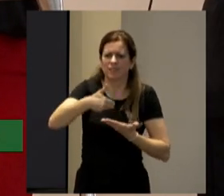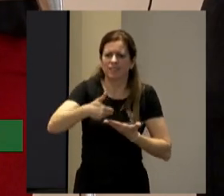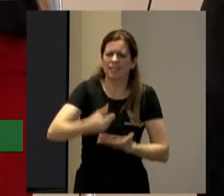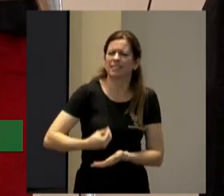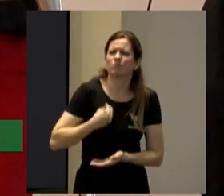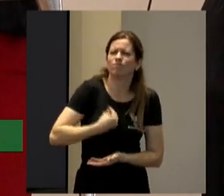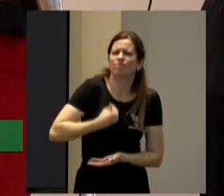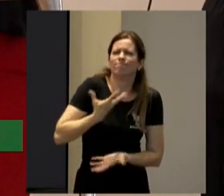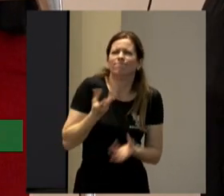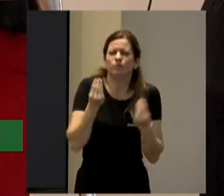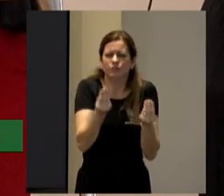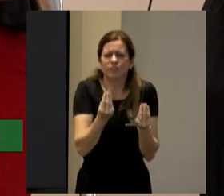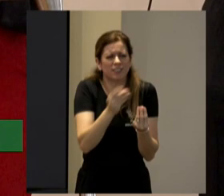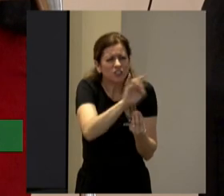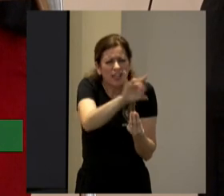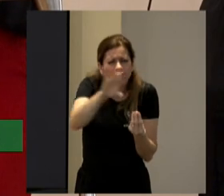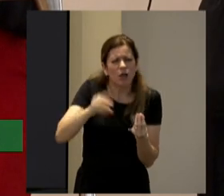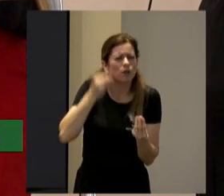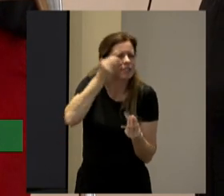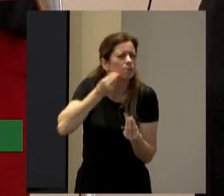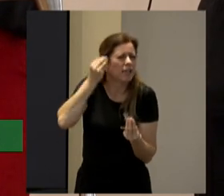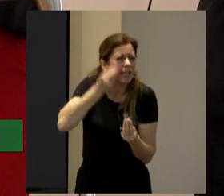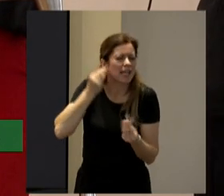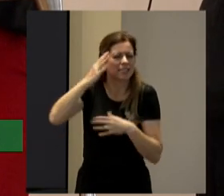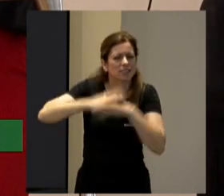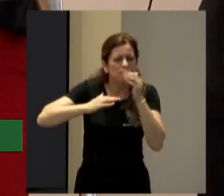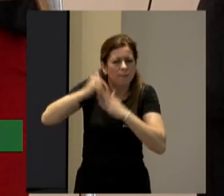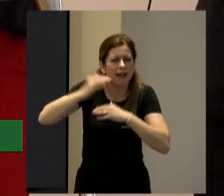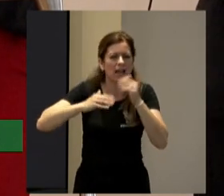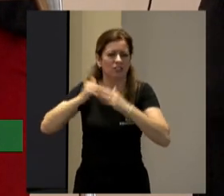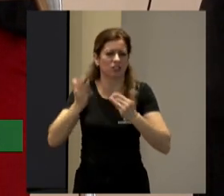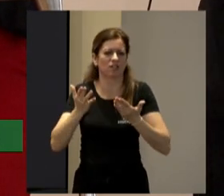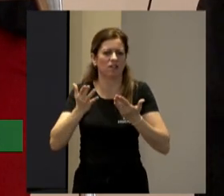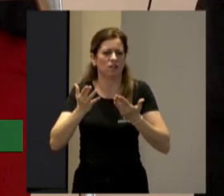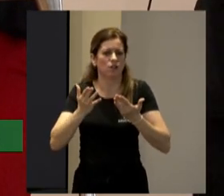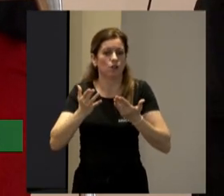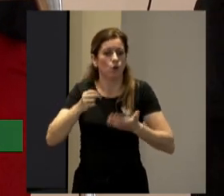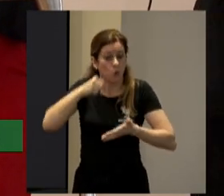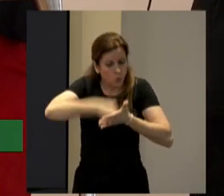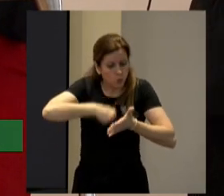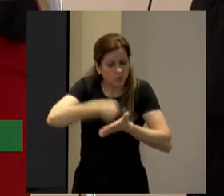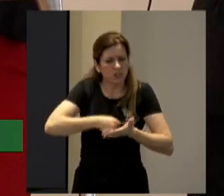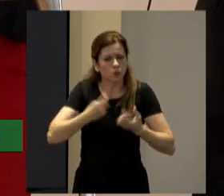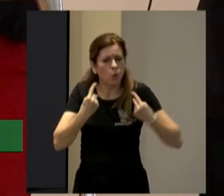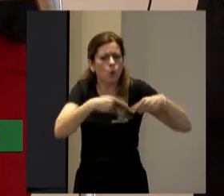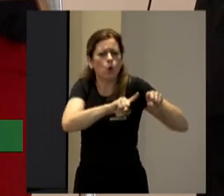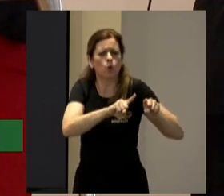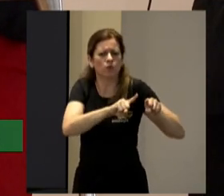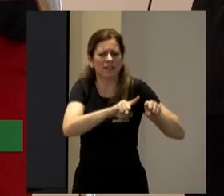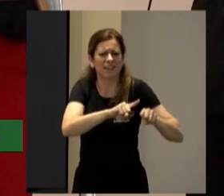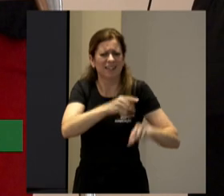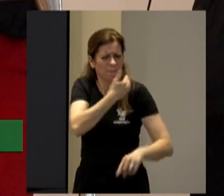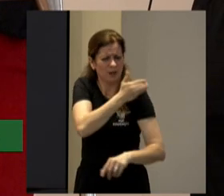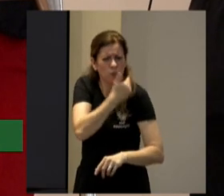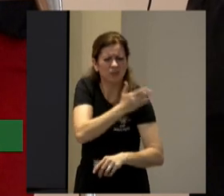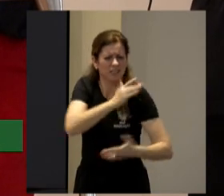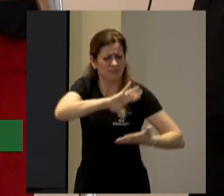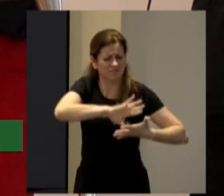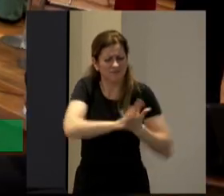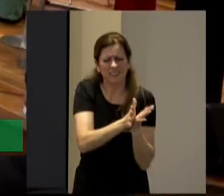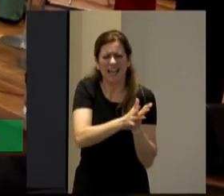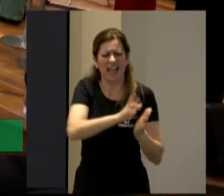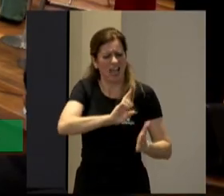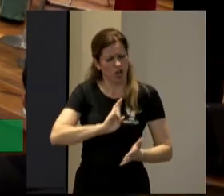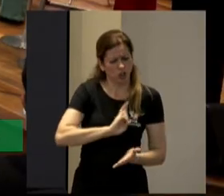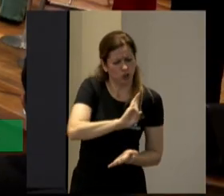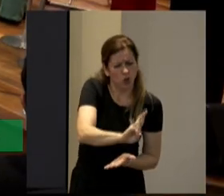vivenciar todos os nossos pertencimentos, sejam eles raciais, sejam eles de gênero, qualquer um, sejam religiosos.